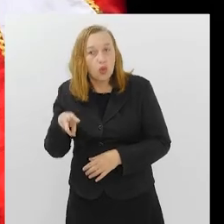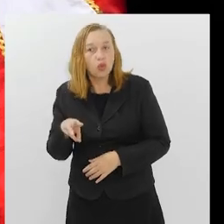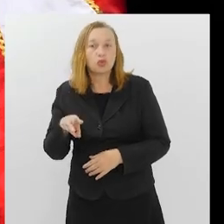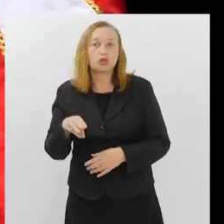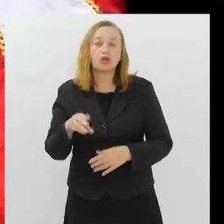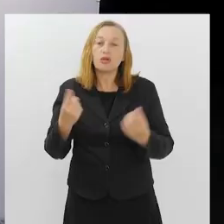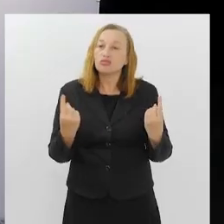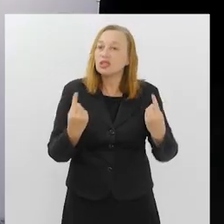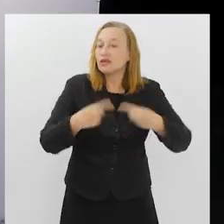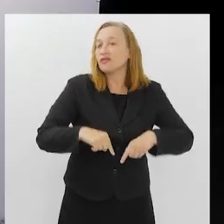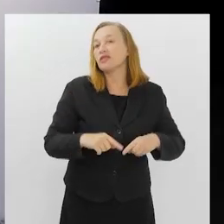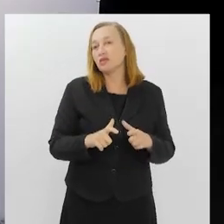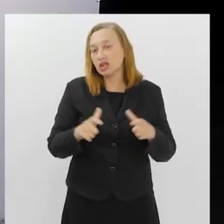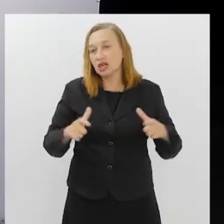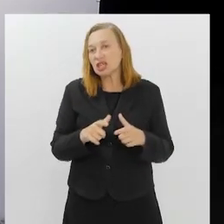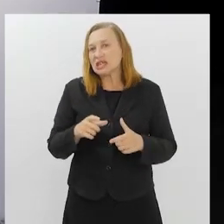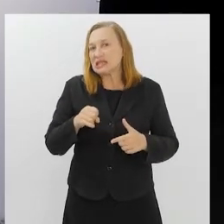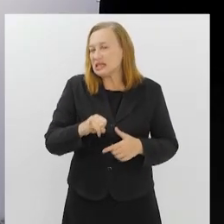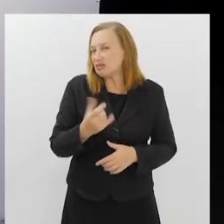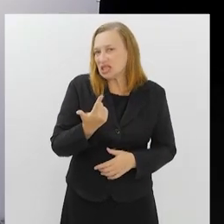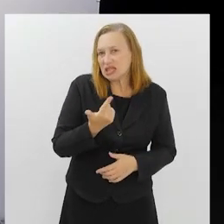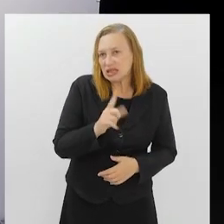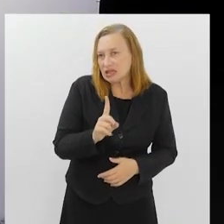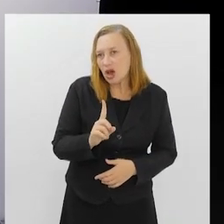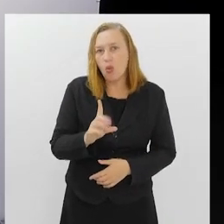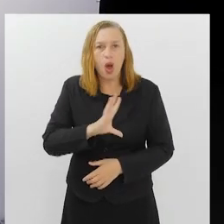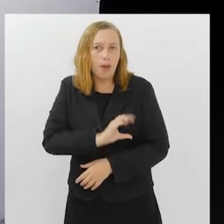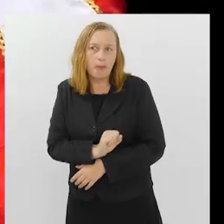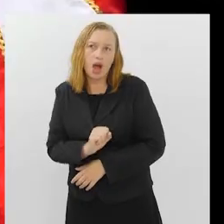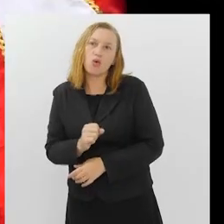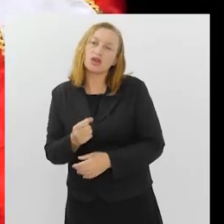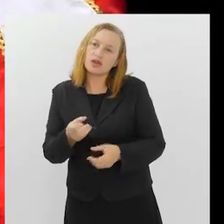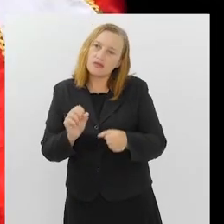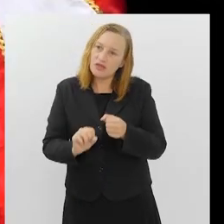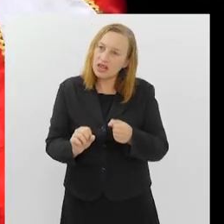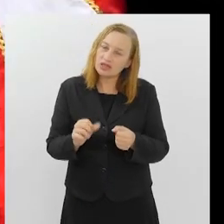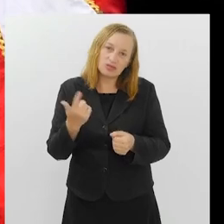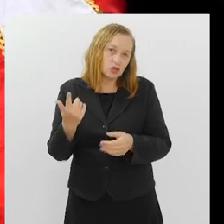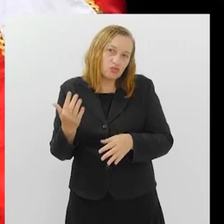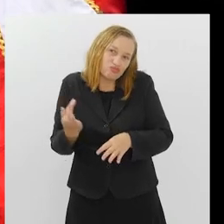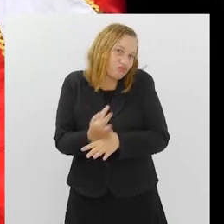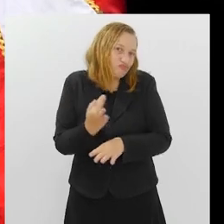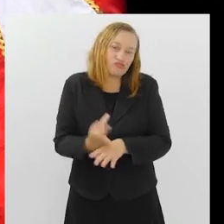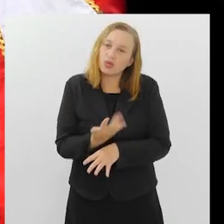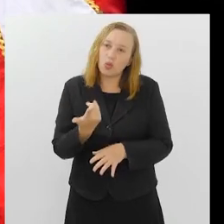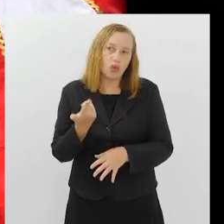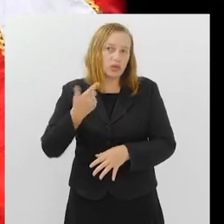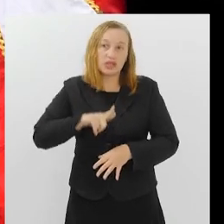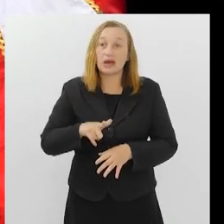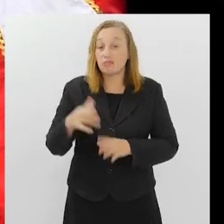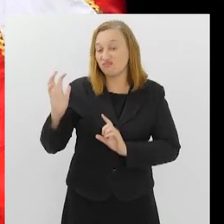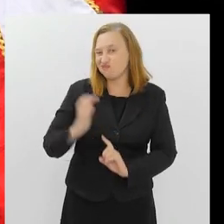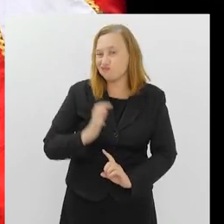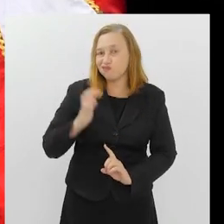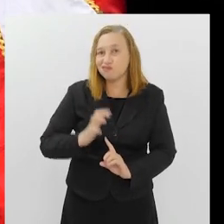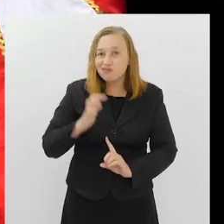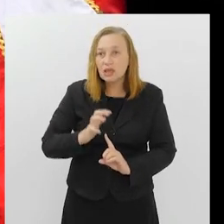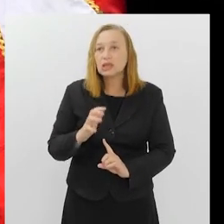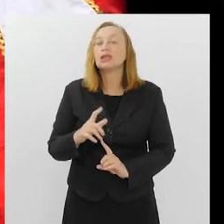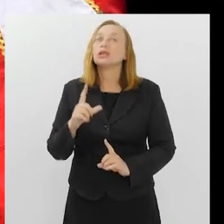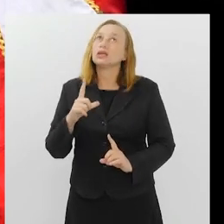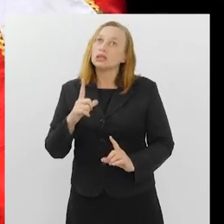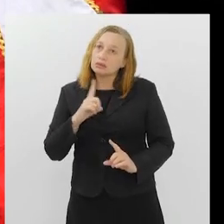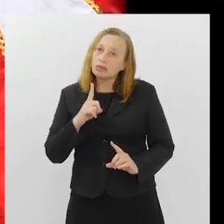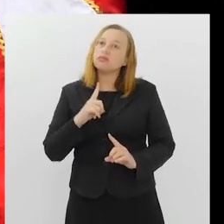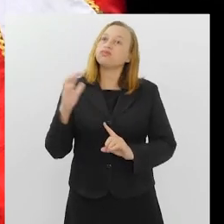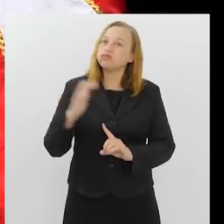um dom. Que é um grande desafio, né? Se você não amarra aquilo dali que você está fazendo, você não aguenta. Porque, querendo ou não, é muita pressão.